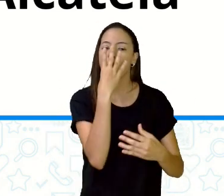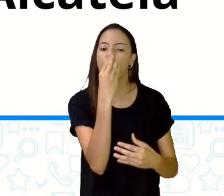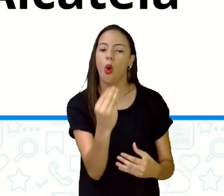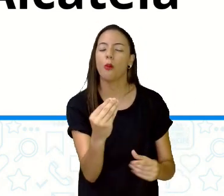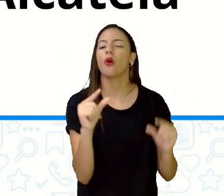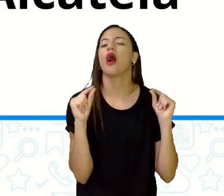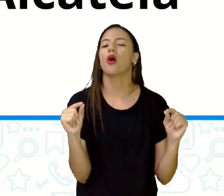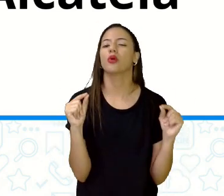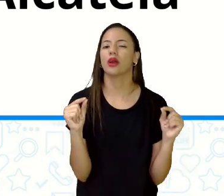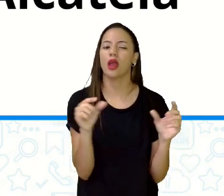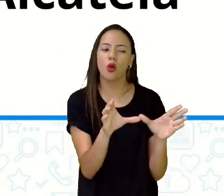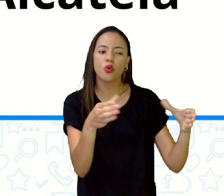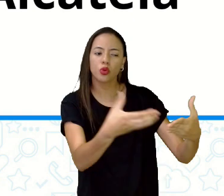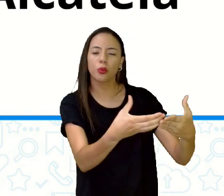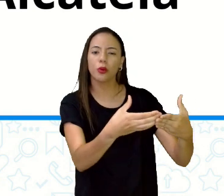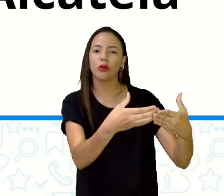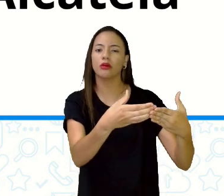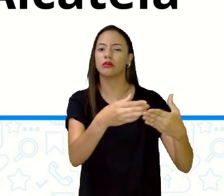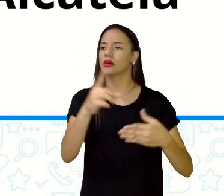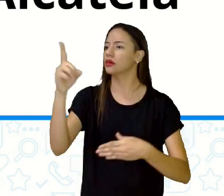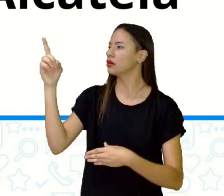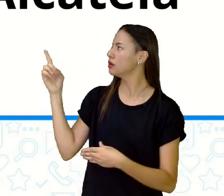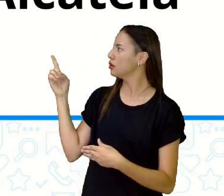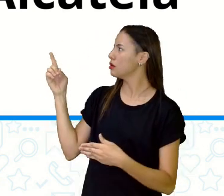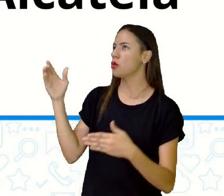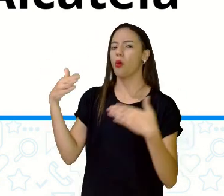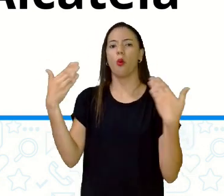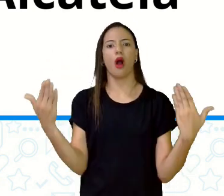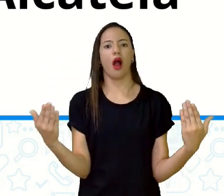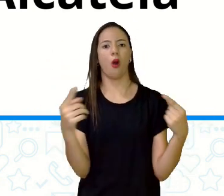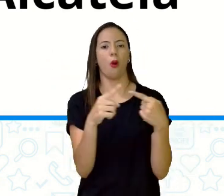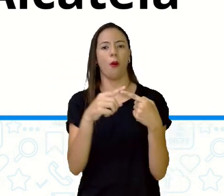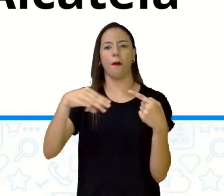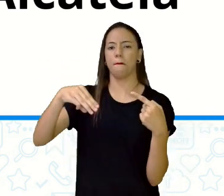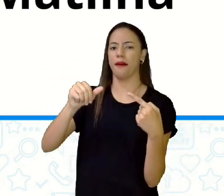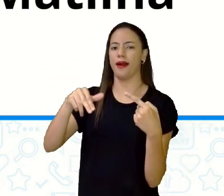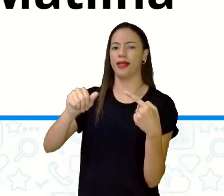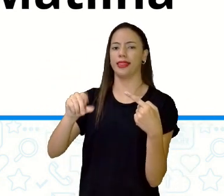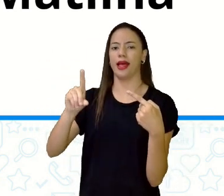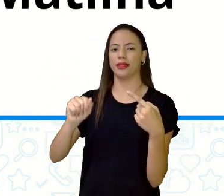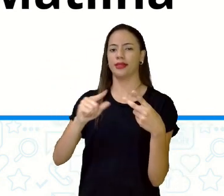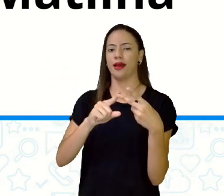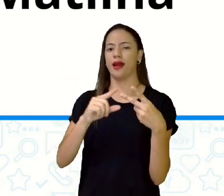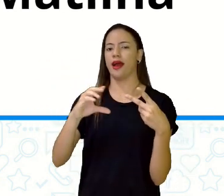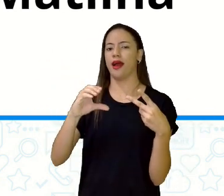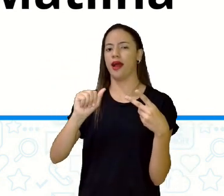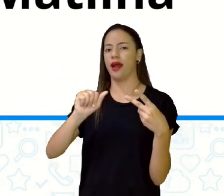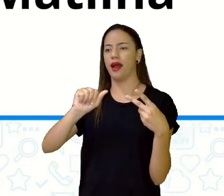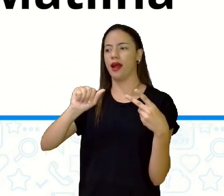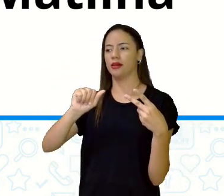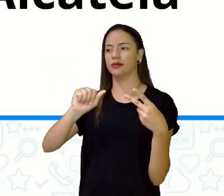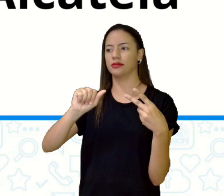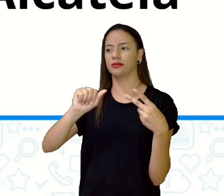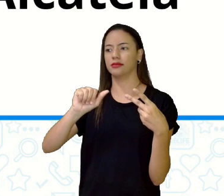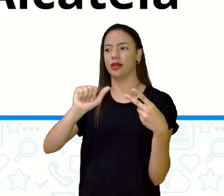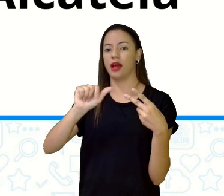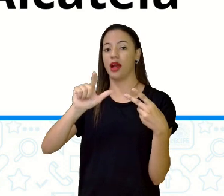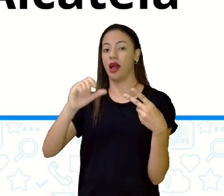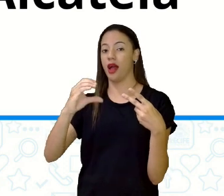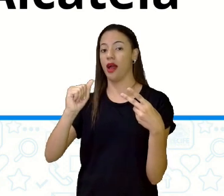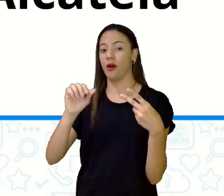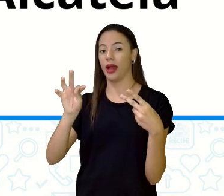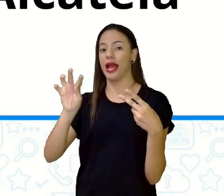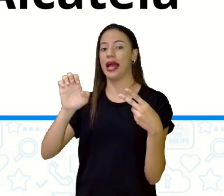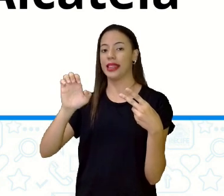manada ou é uma alcateia? O que é que você acha? Tchan, tchan, tchan, tchan. Muitos lobos juntos, nós